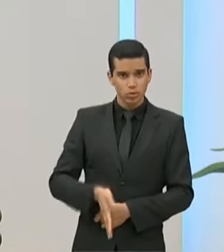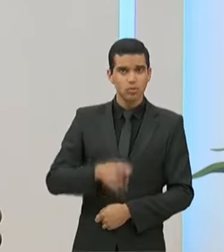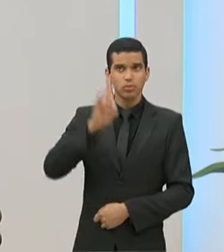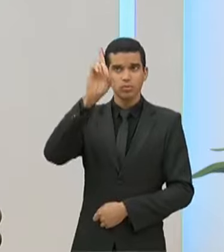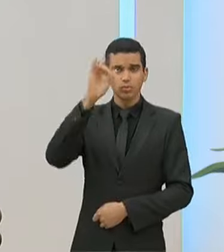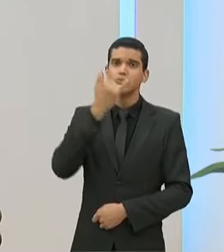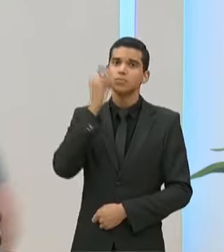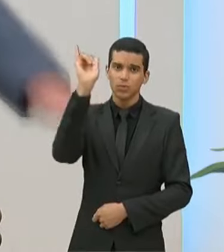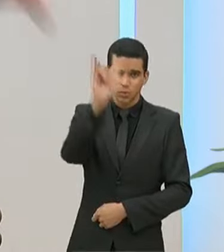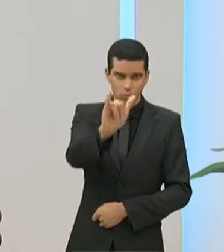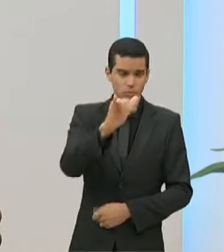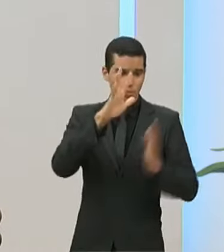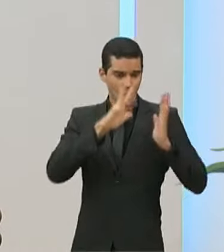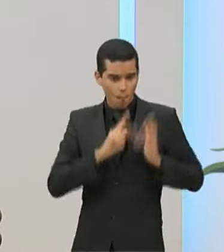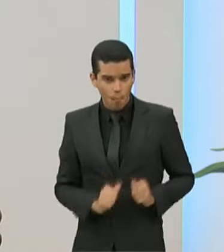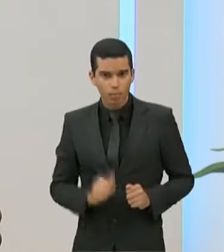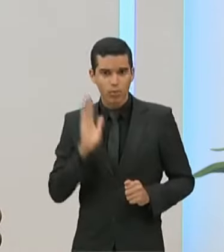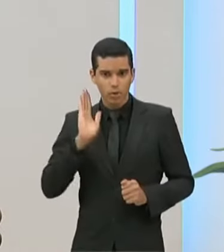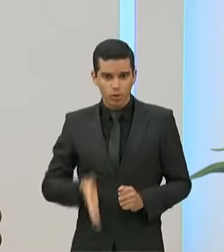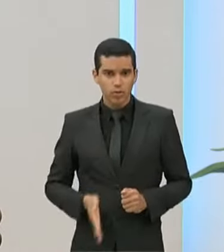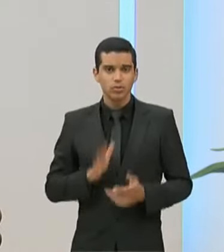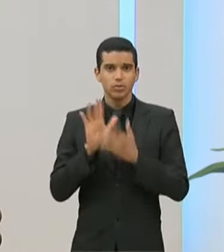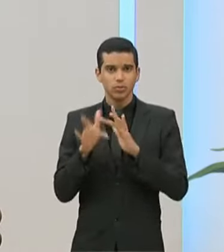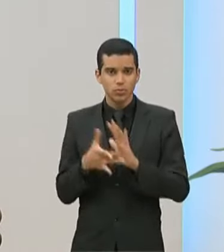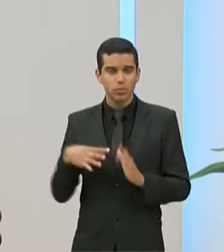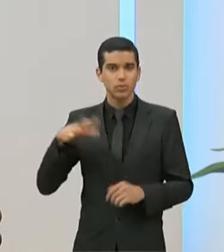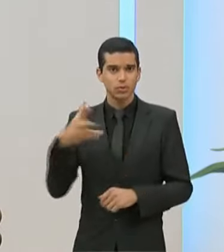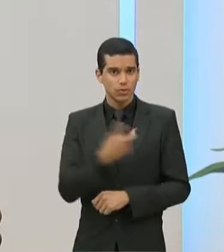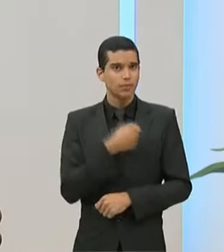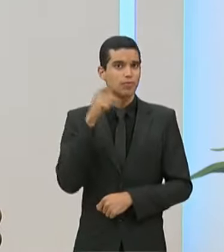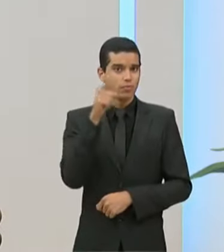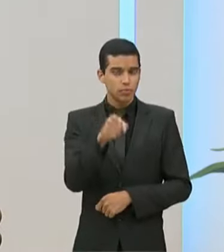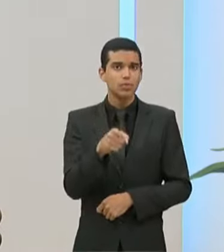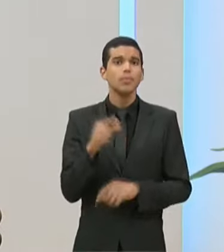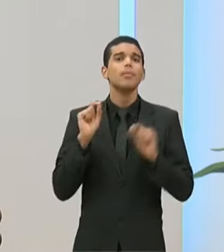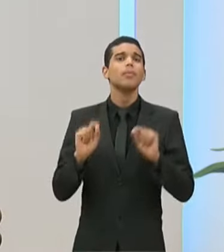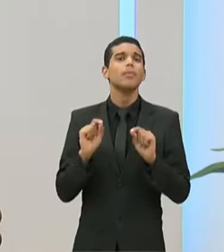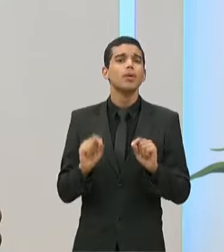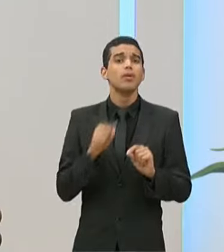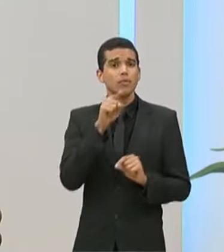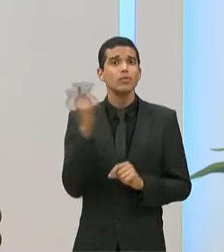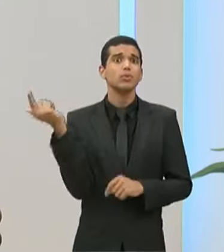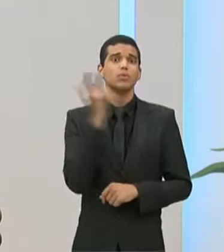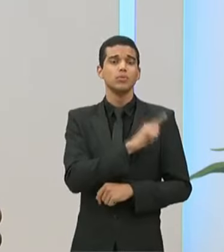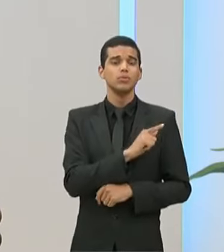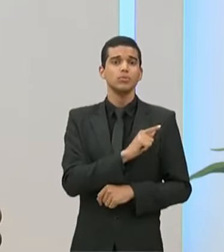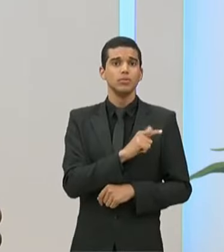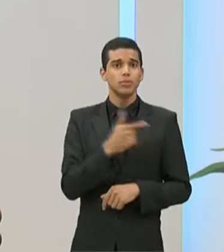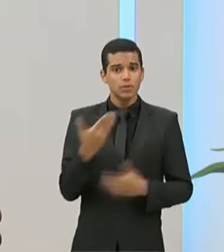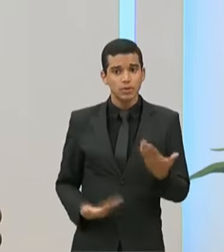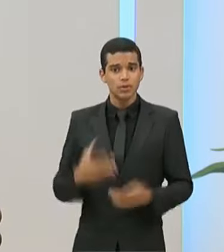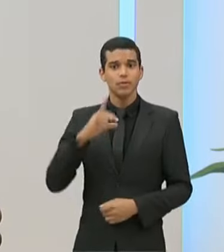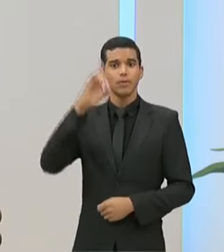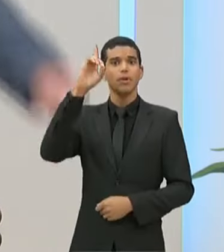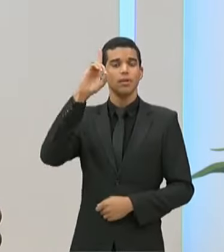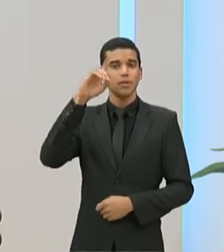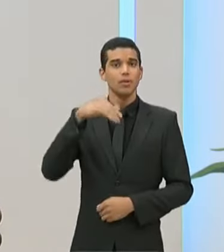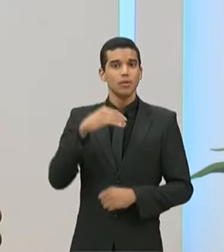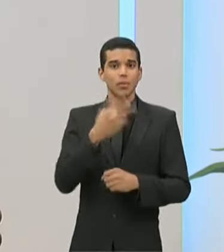de Jesus. E Deus fez isso em Cristo para que você frutifique. Levante sua